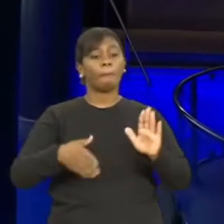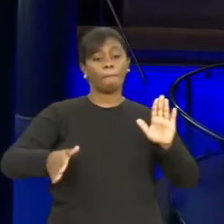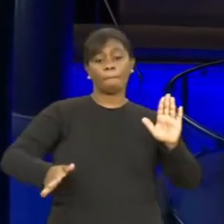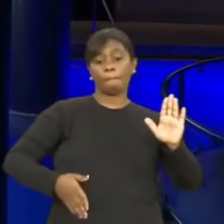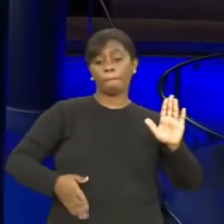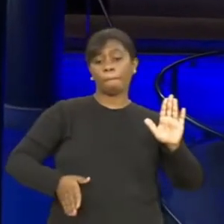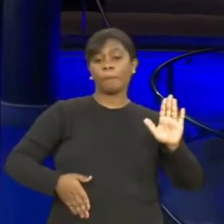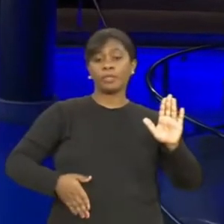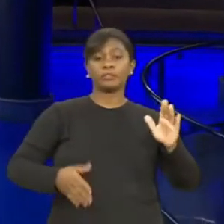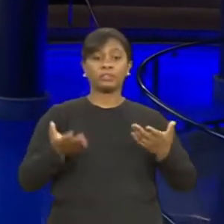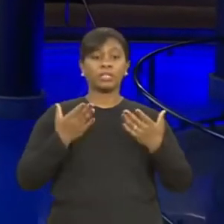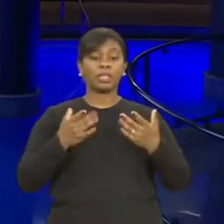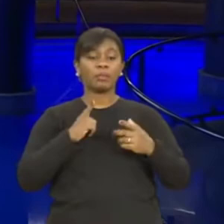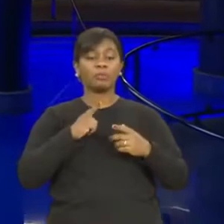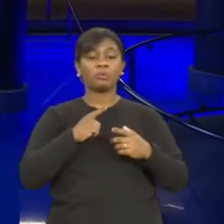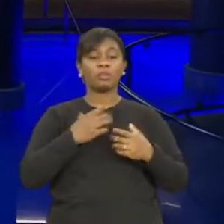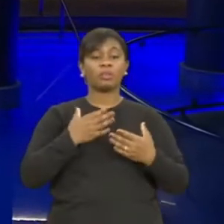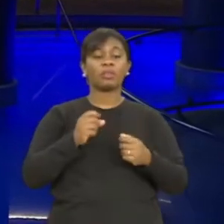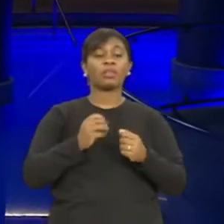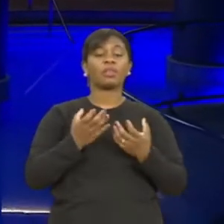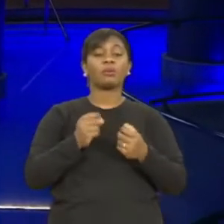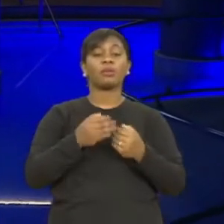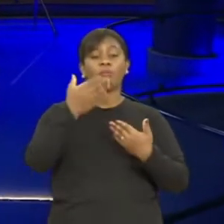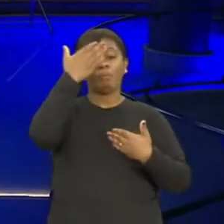Tem gente que quer ser ateu.